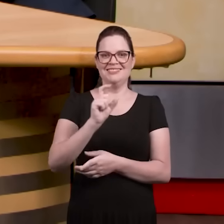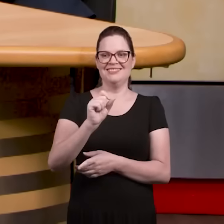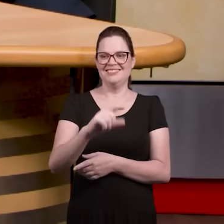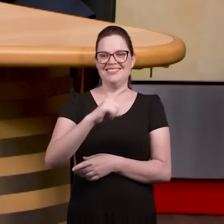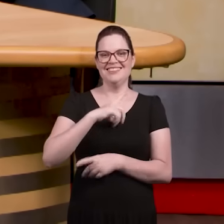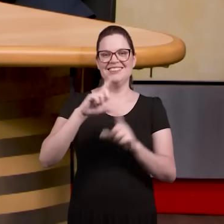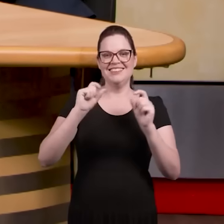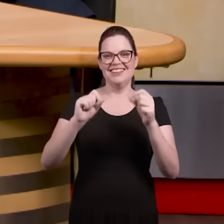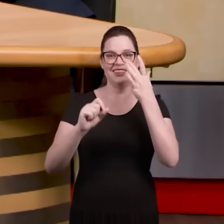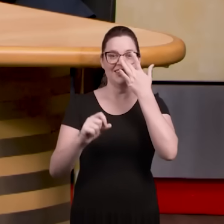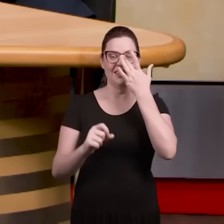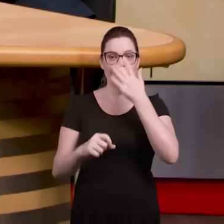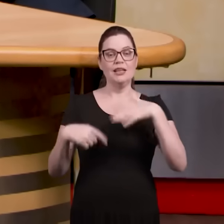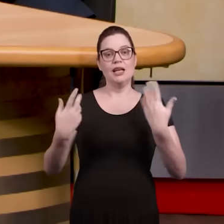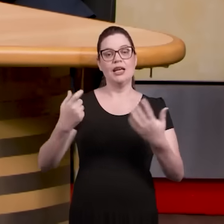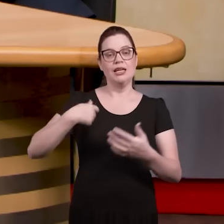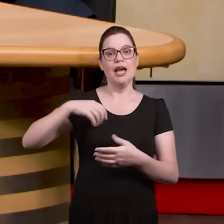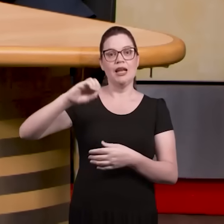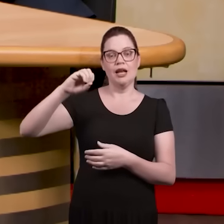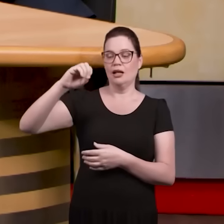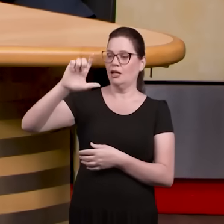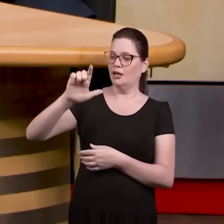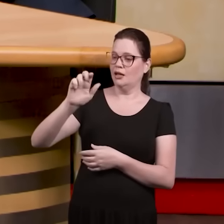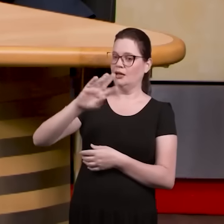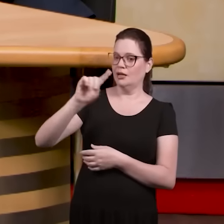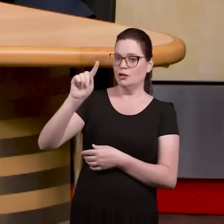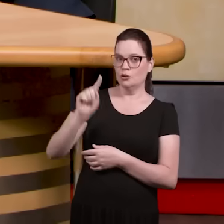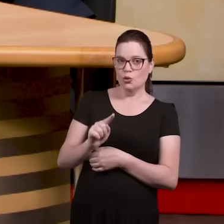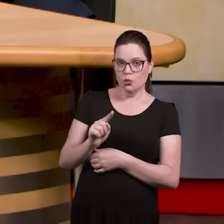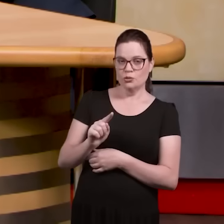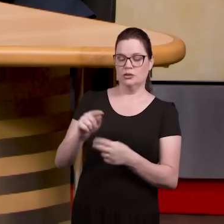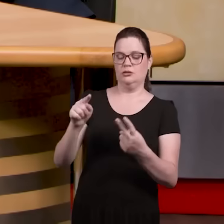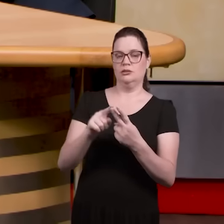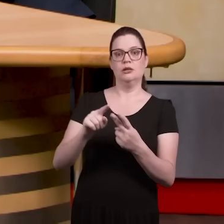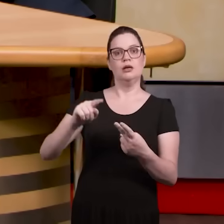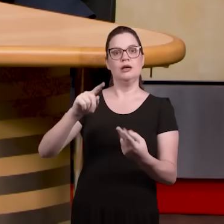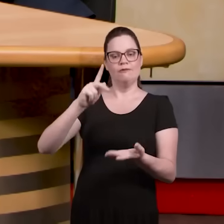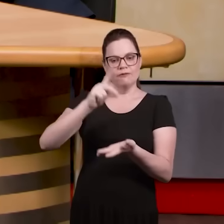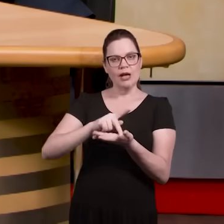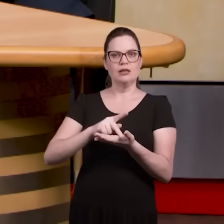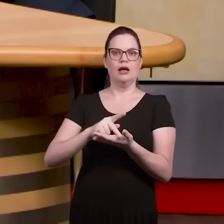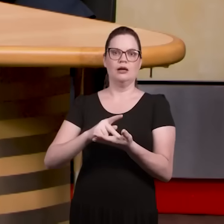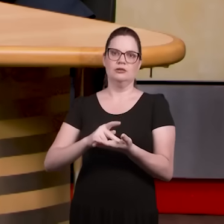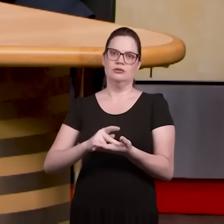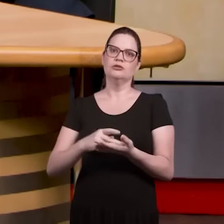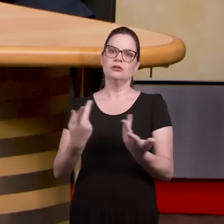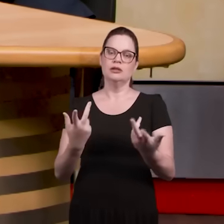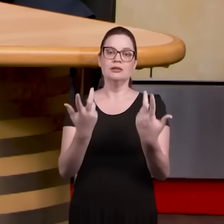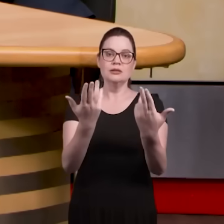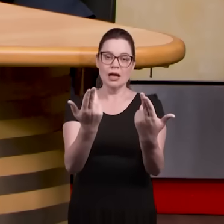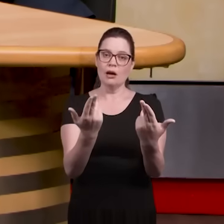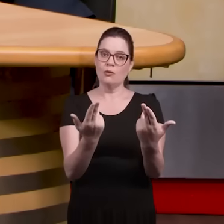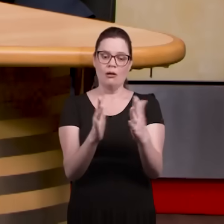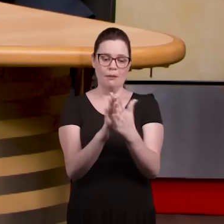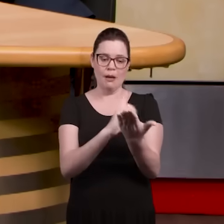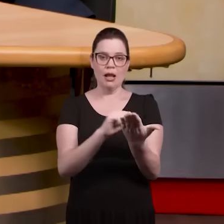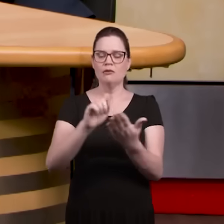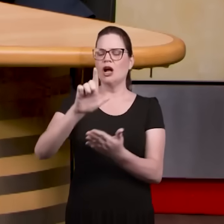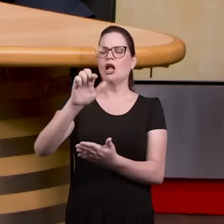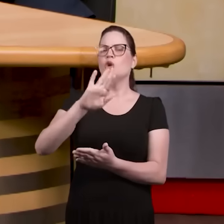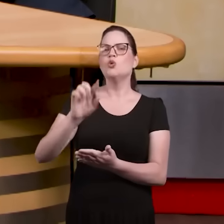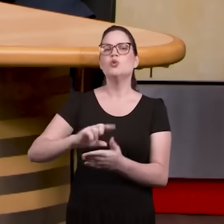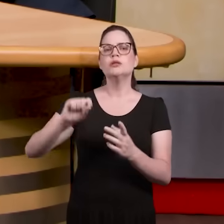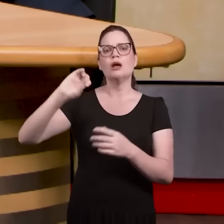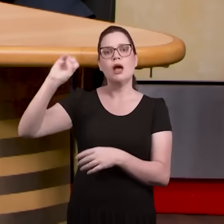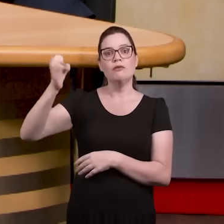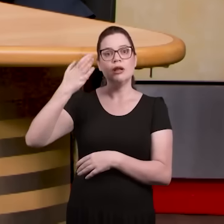ensinaram. Então, luz e verdade, quer dizer, a consulta à palavra, que nós somos sacerdotes, é um